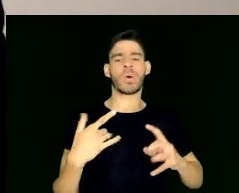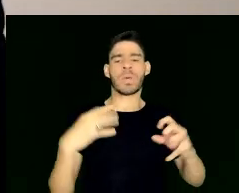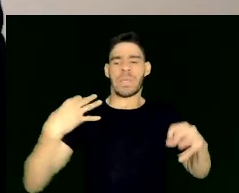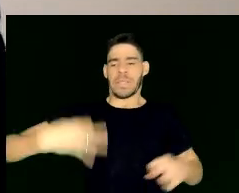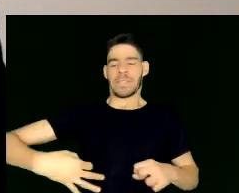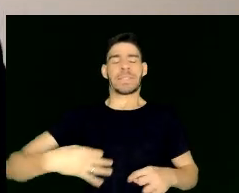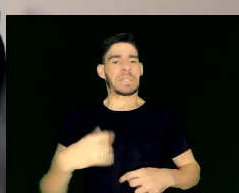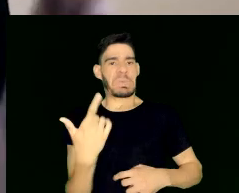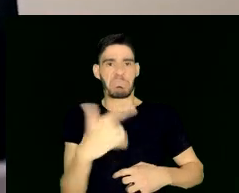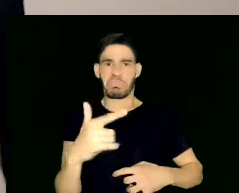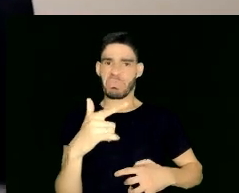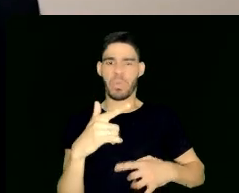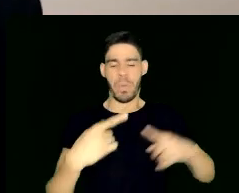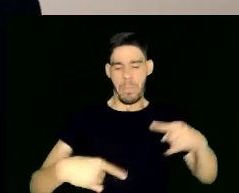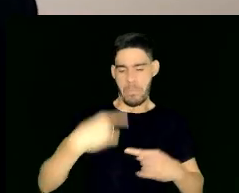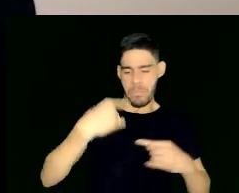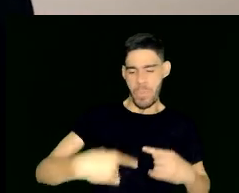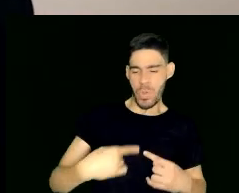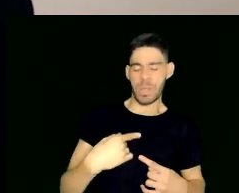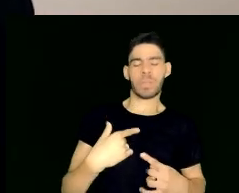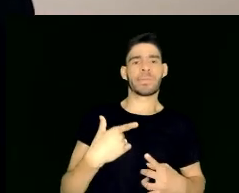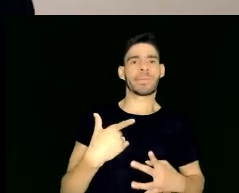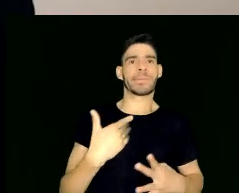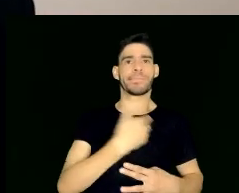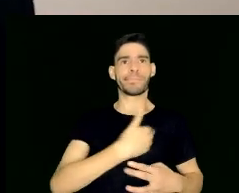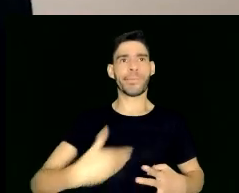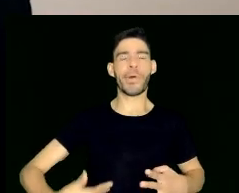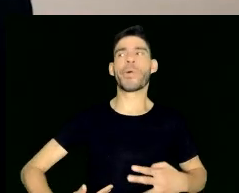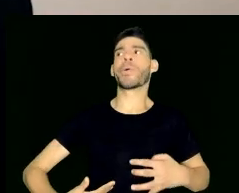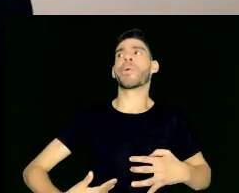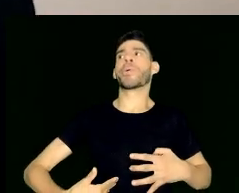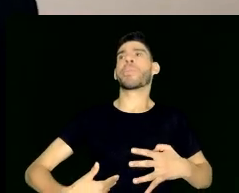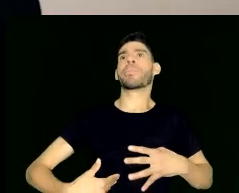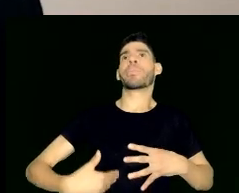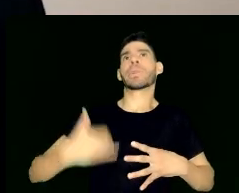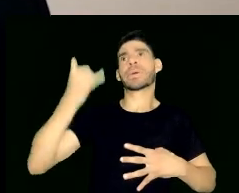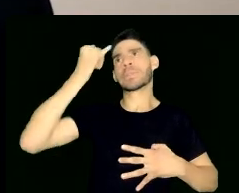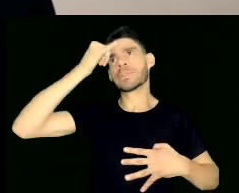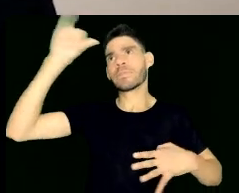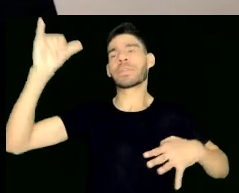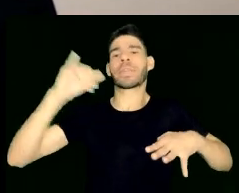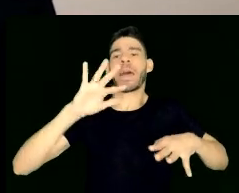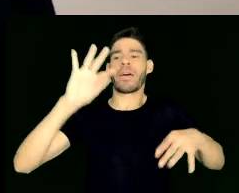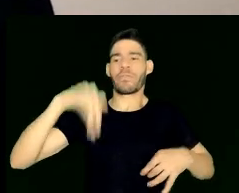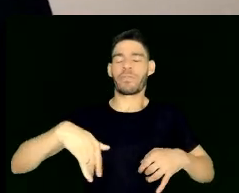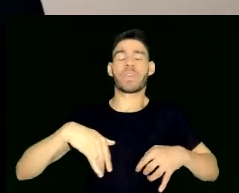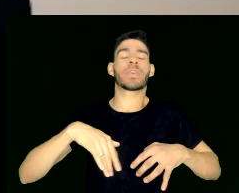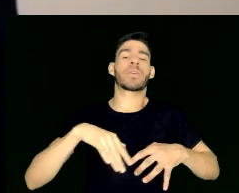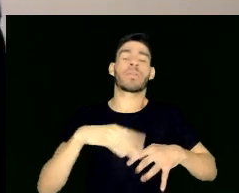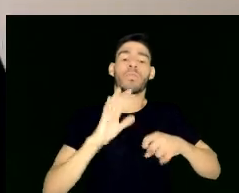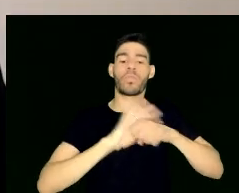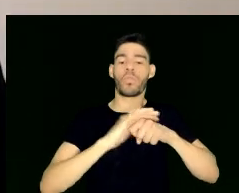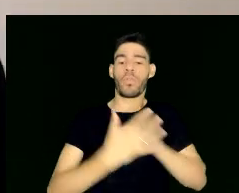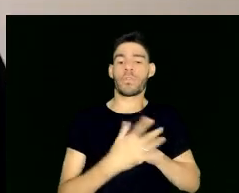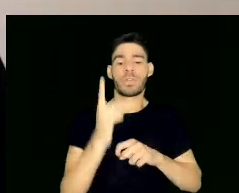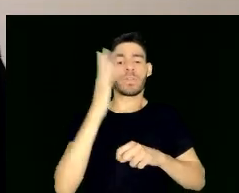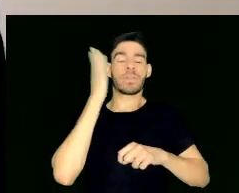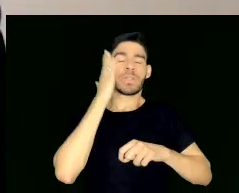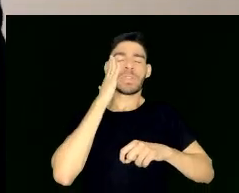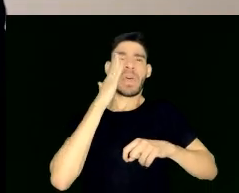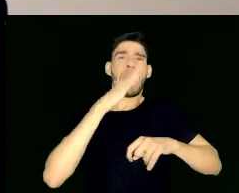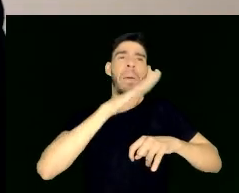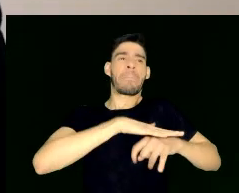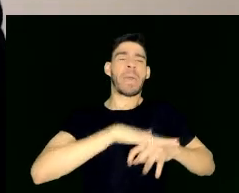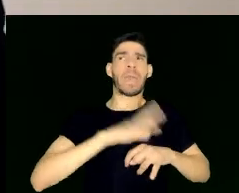adequada, não estabeleceu políticas de combate e prevenção à Covid-19, considerando as